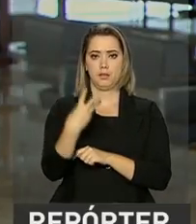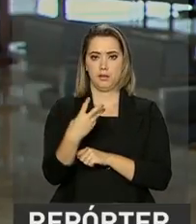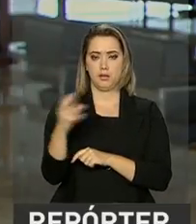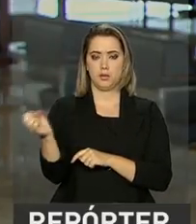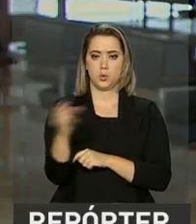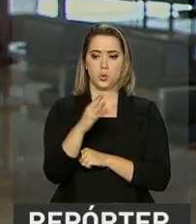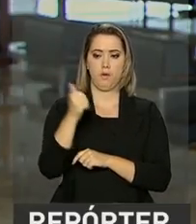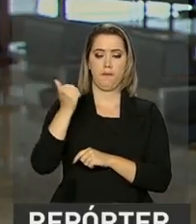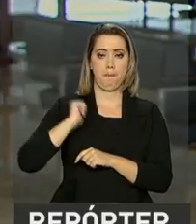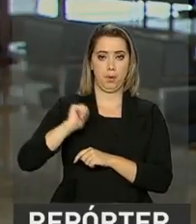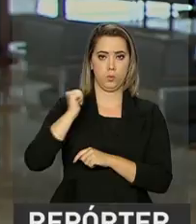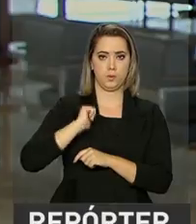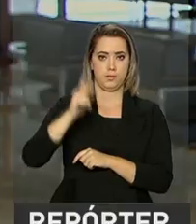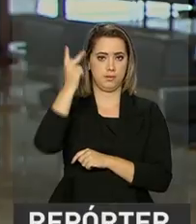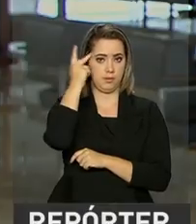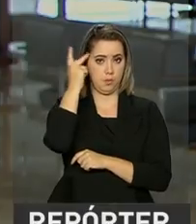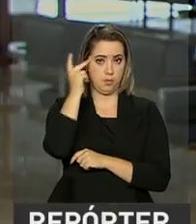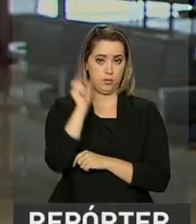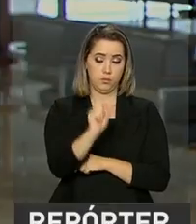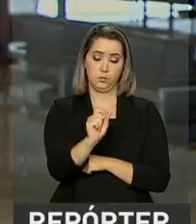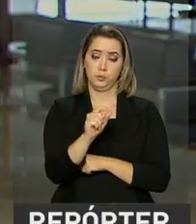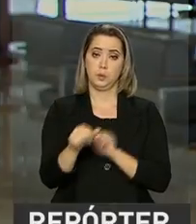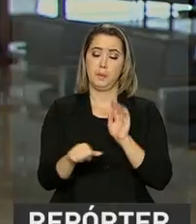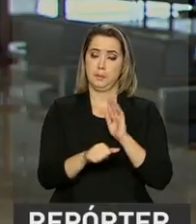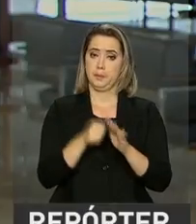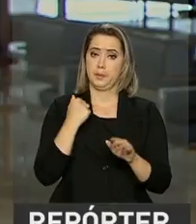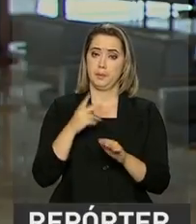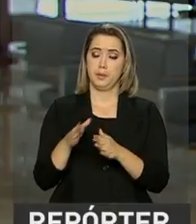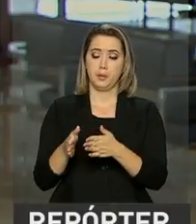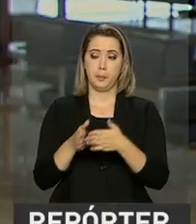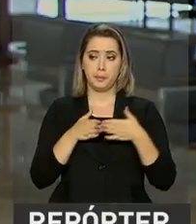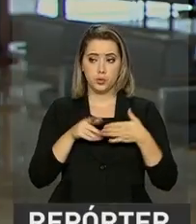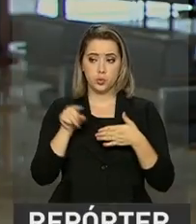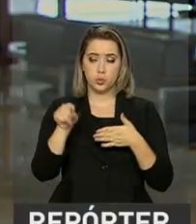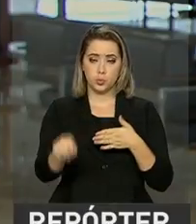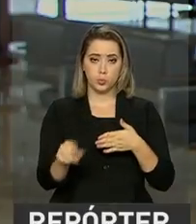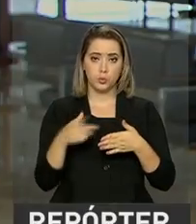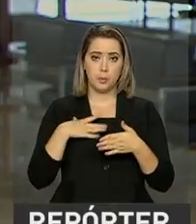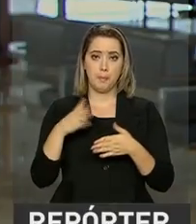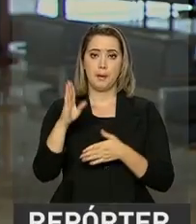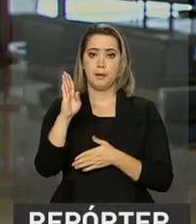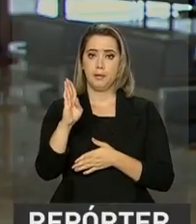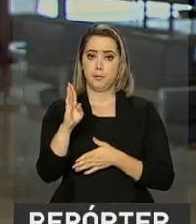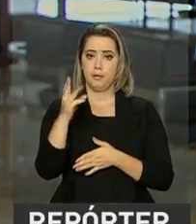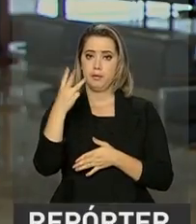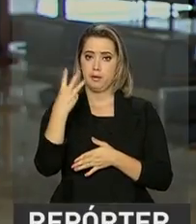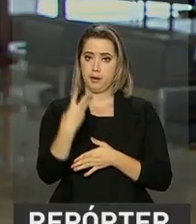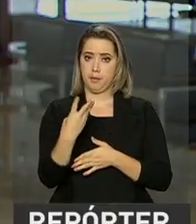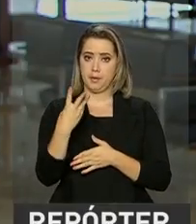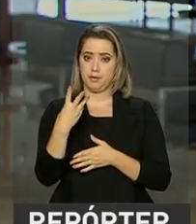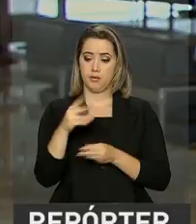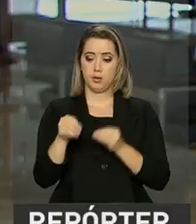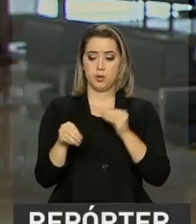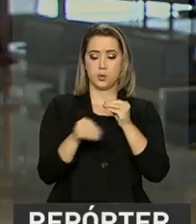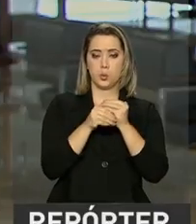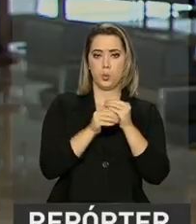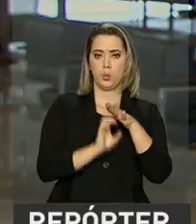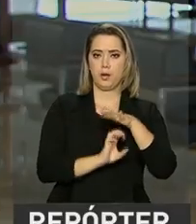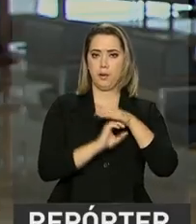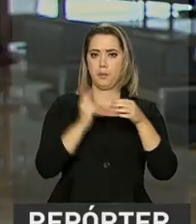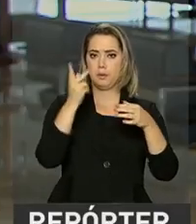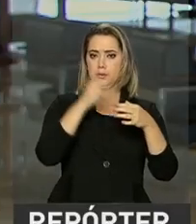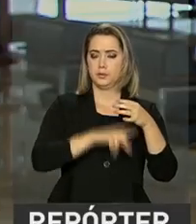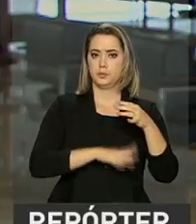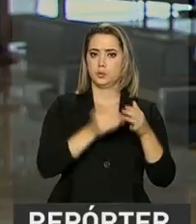da bolsa de valores de são paulo primeiro fez uma solicitação para que a b3 inclua a petrobras do